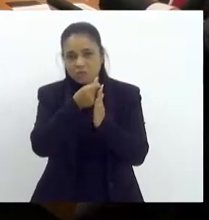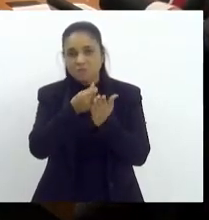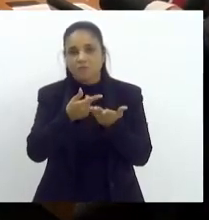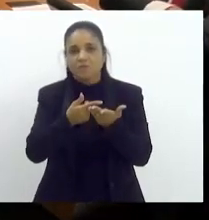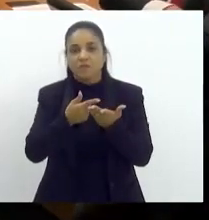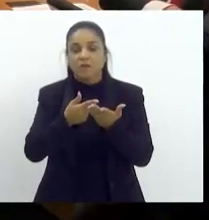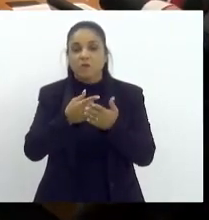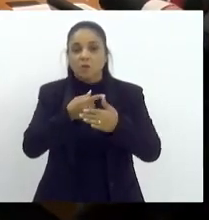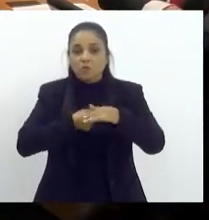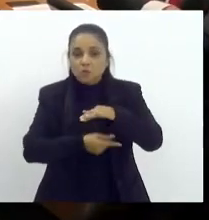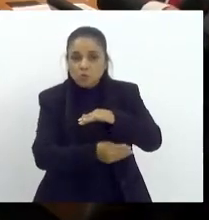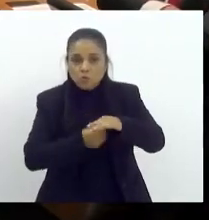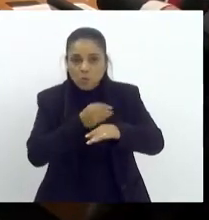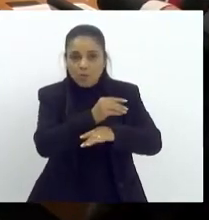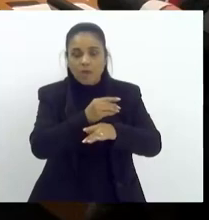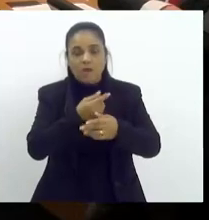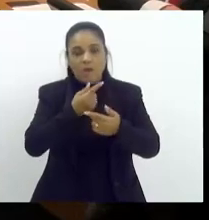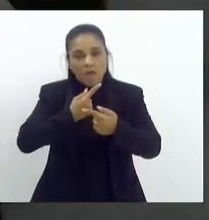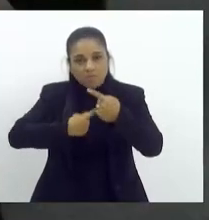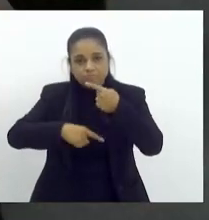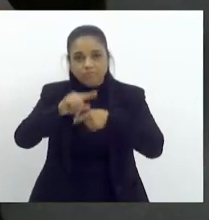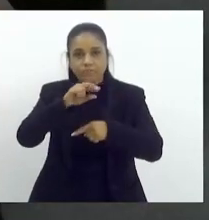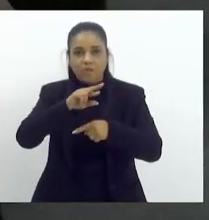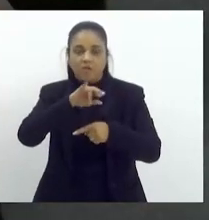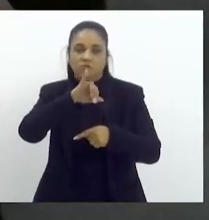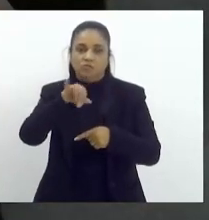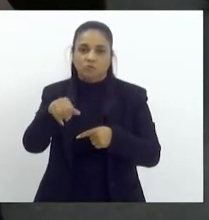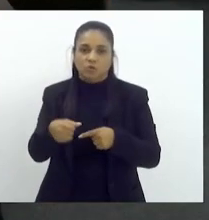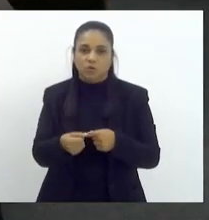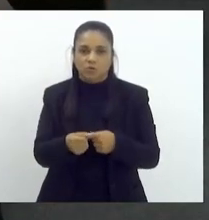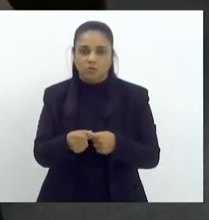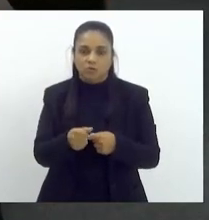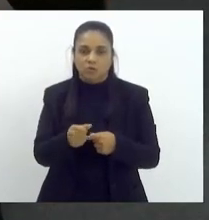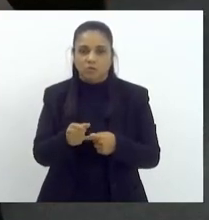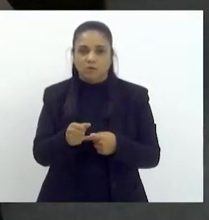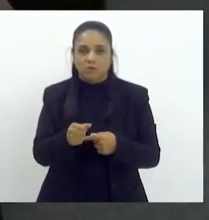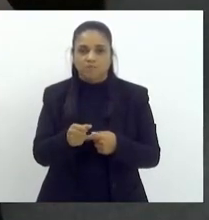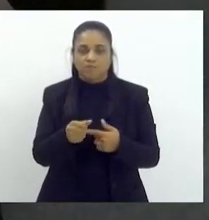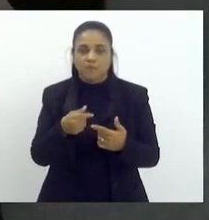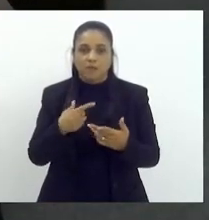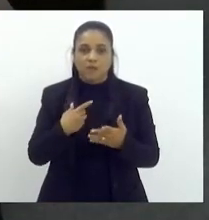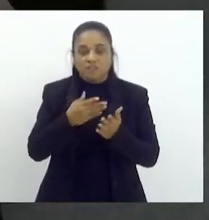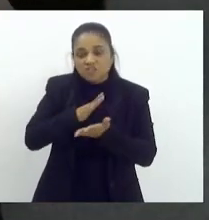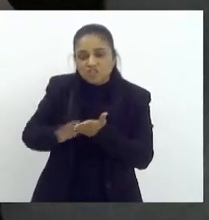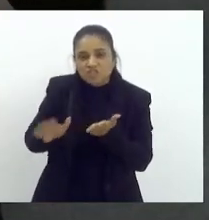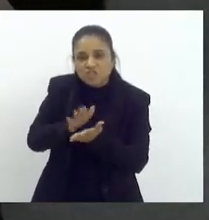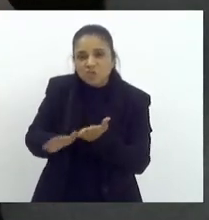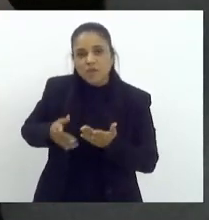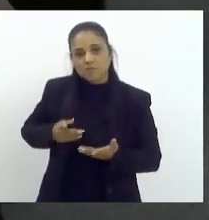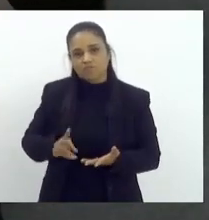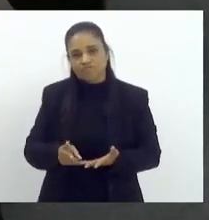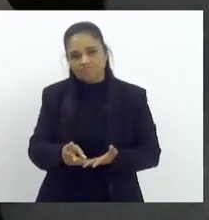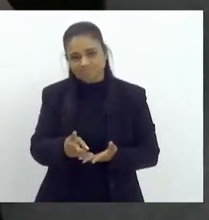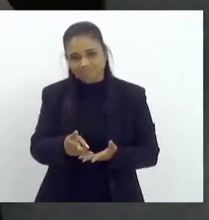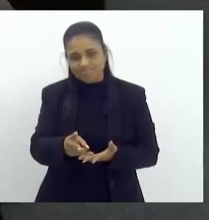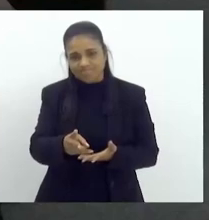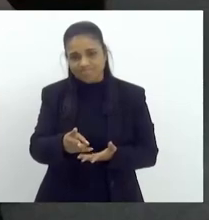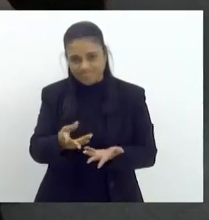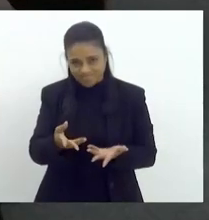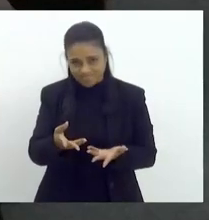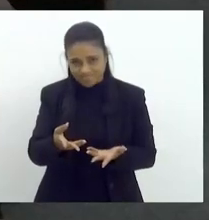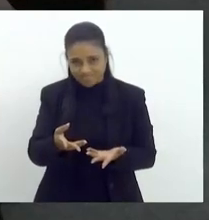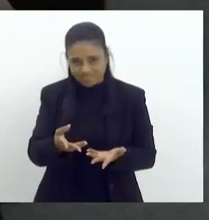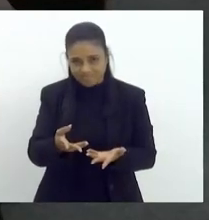o supera como um programa permanente uma despesa continuada a gente falou então